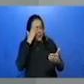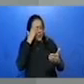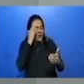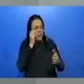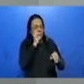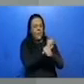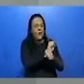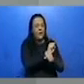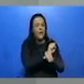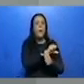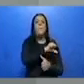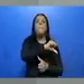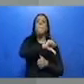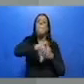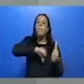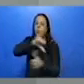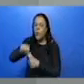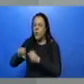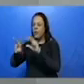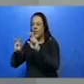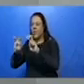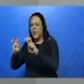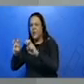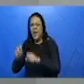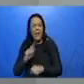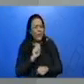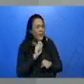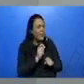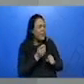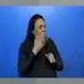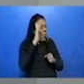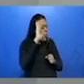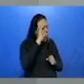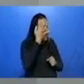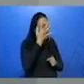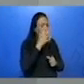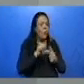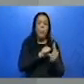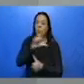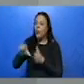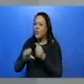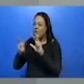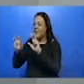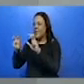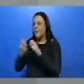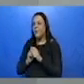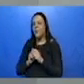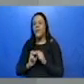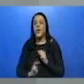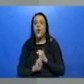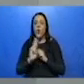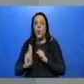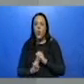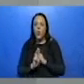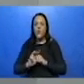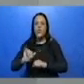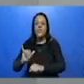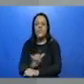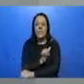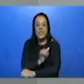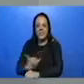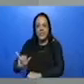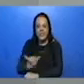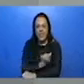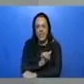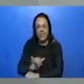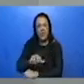de outro assunto. Aí você fala, mas eu quero saber o que aconteceu. Aí ele vai te contar uma outra coisa. Então ele usa diferentes estratégias,